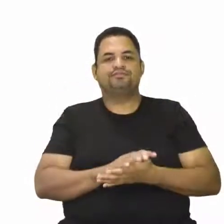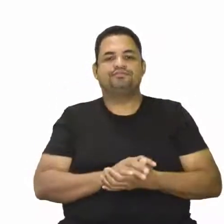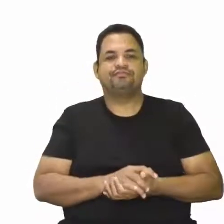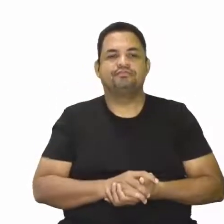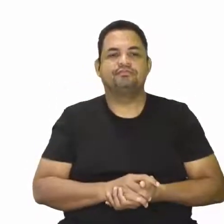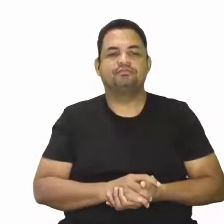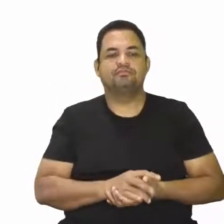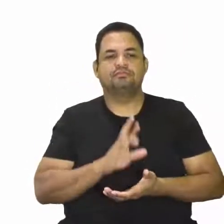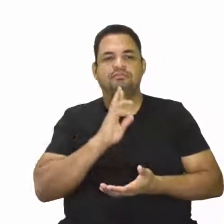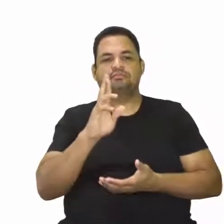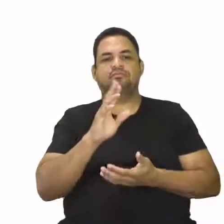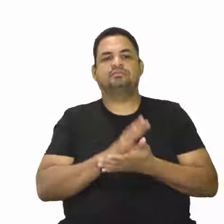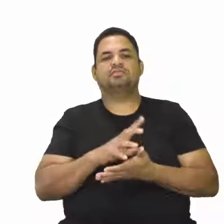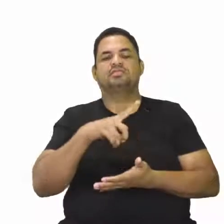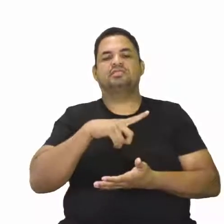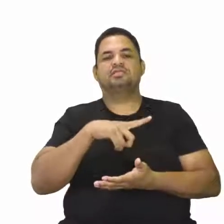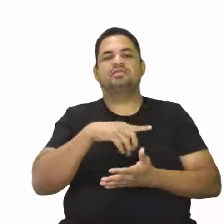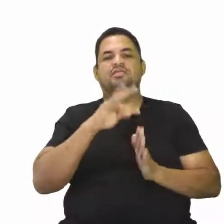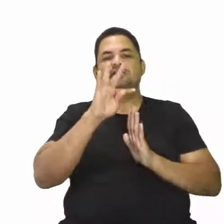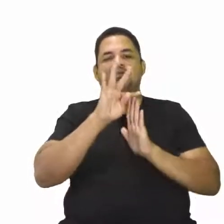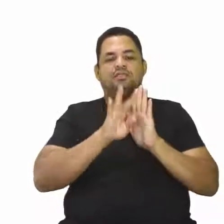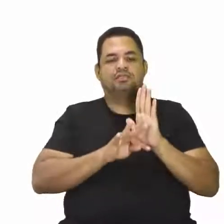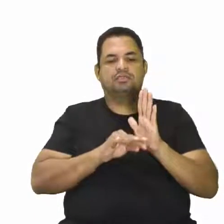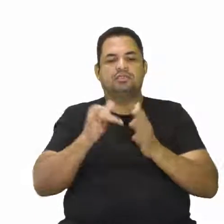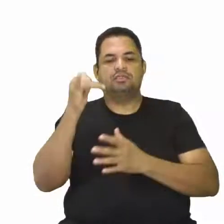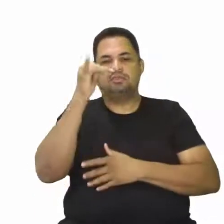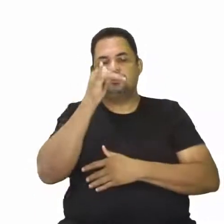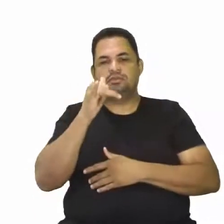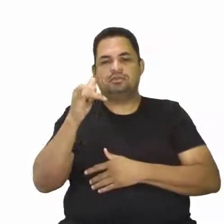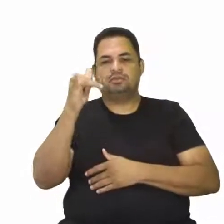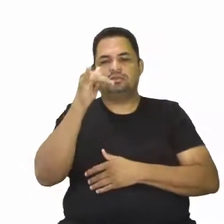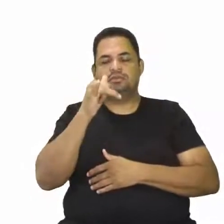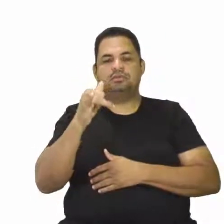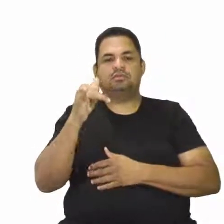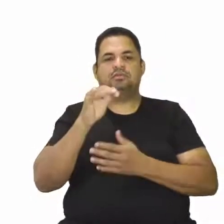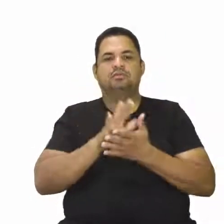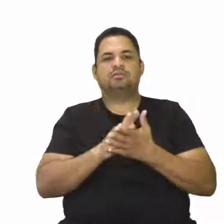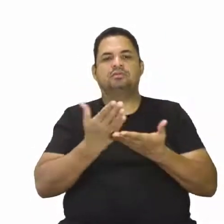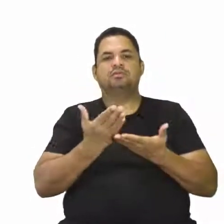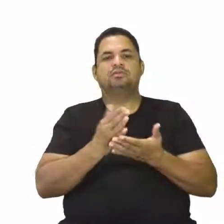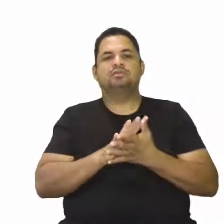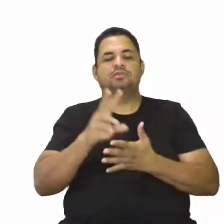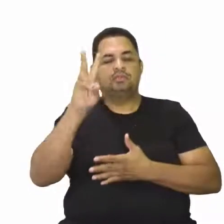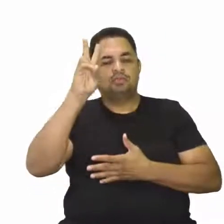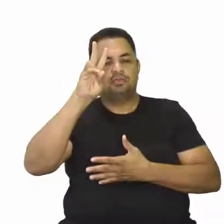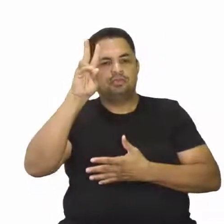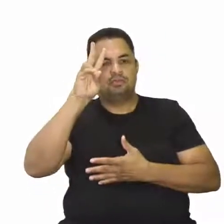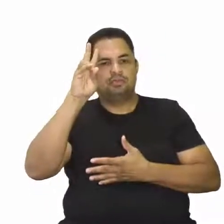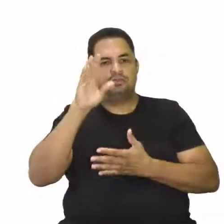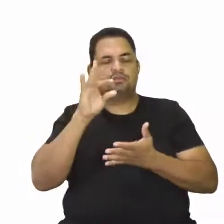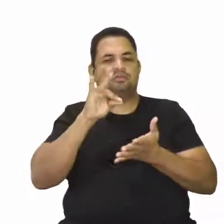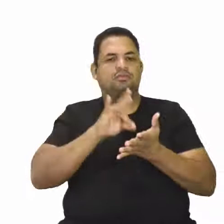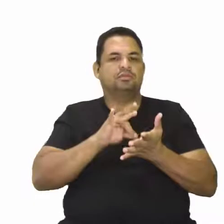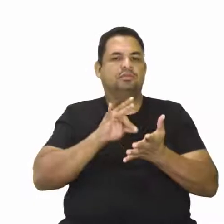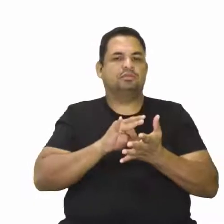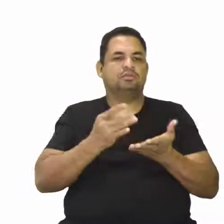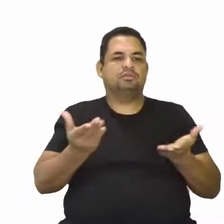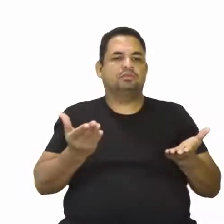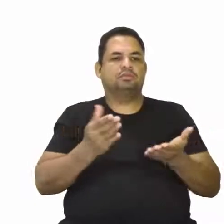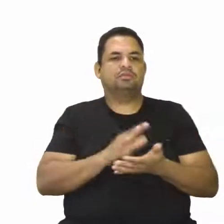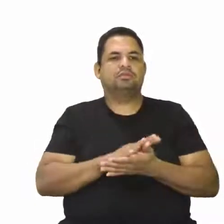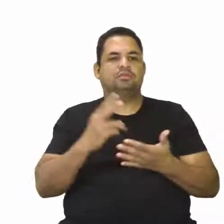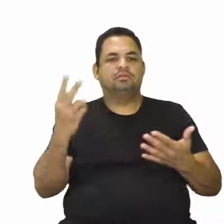temos também um texto narrativo, que são aqueles relatos que contam fatos